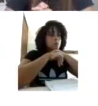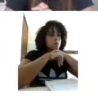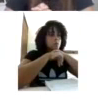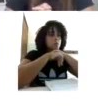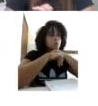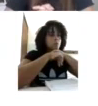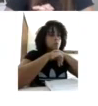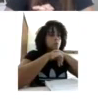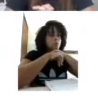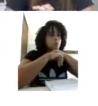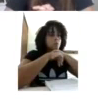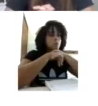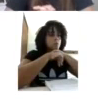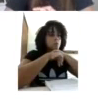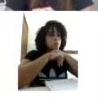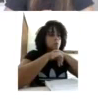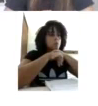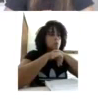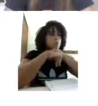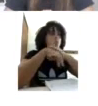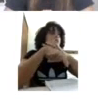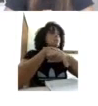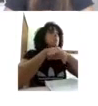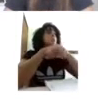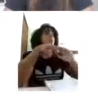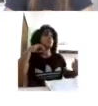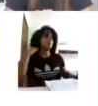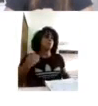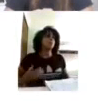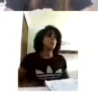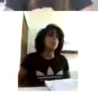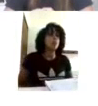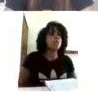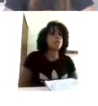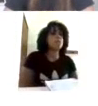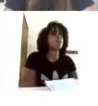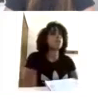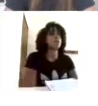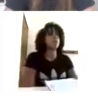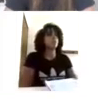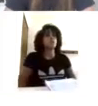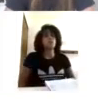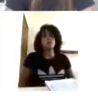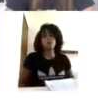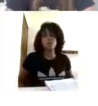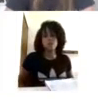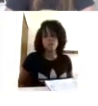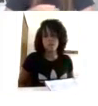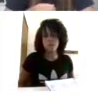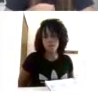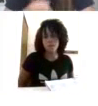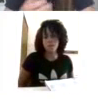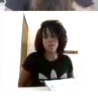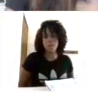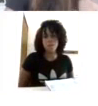muito grande a gente, trabalhando com o componente curricular da educação física, ter que abordar também um outro componente